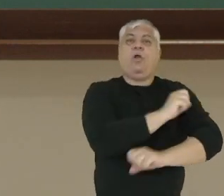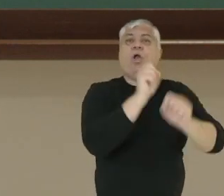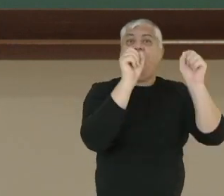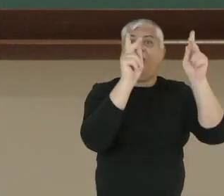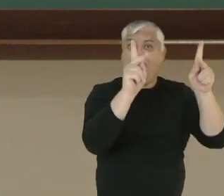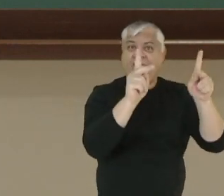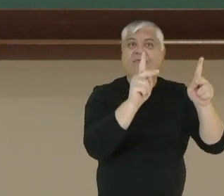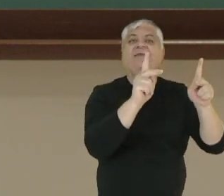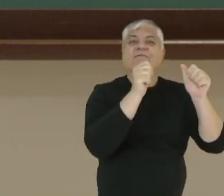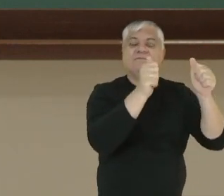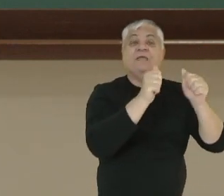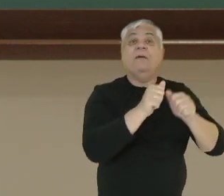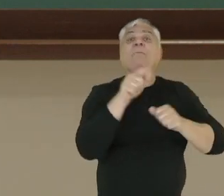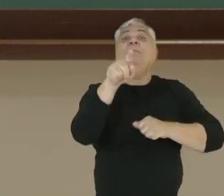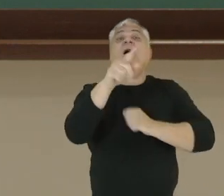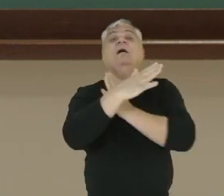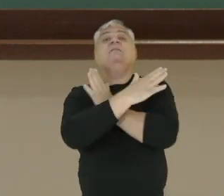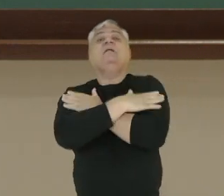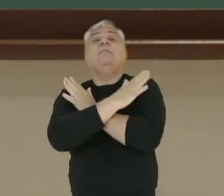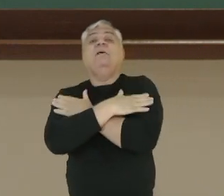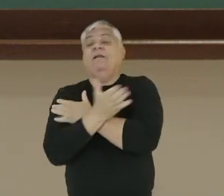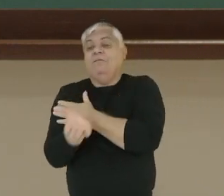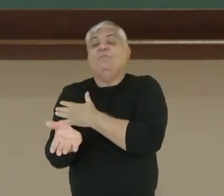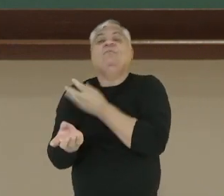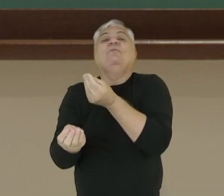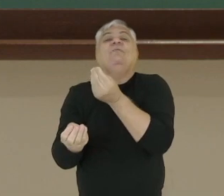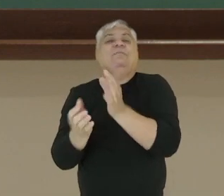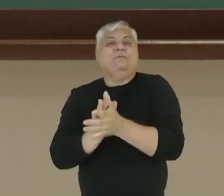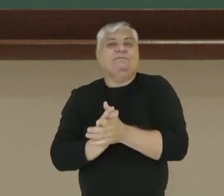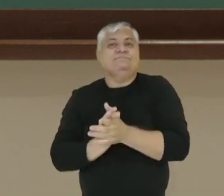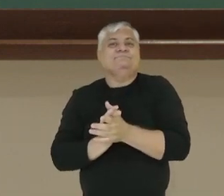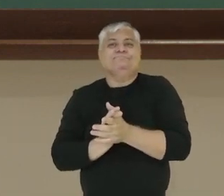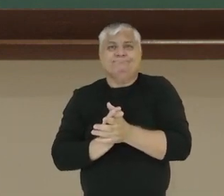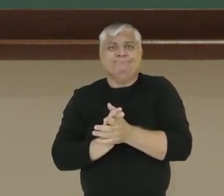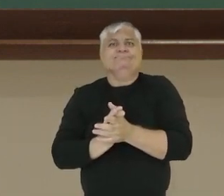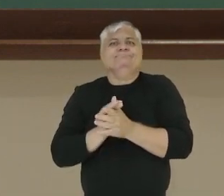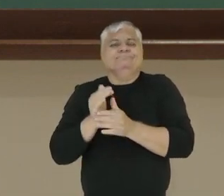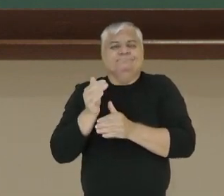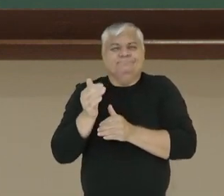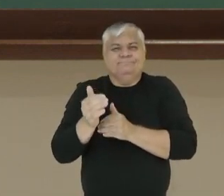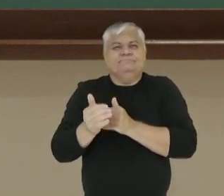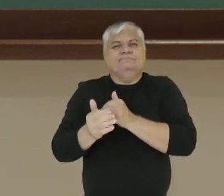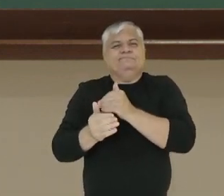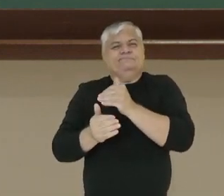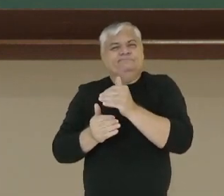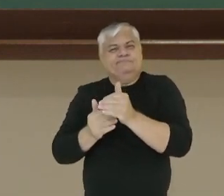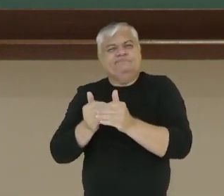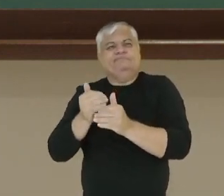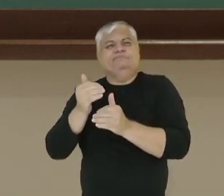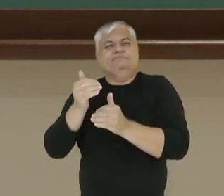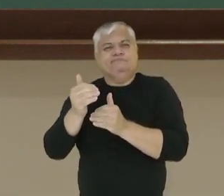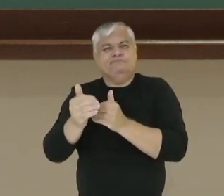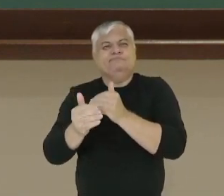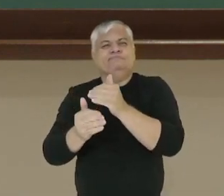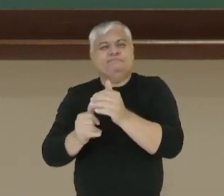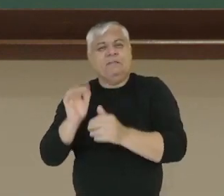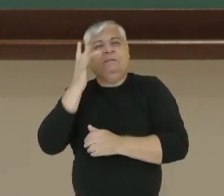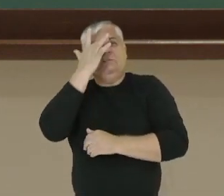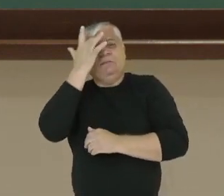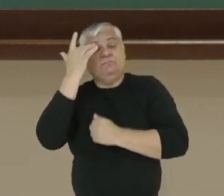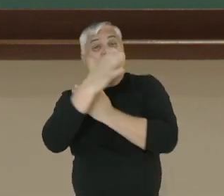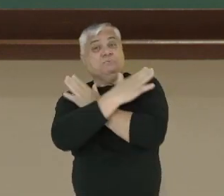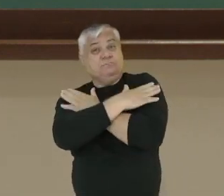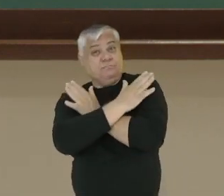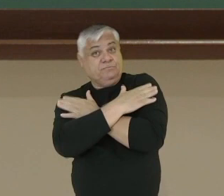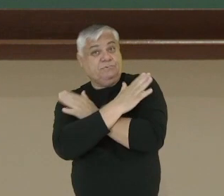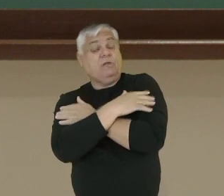agora, para o desemprego, infelizmente, aos poucos que as coisas vão começar a ser retomadas e muitas pessoas ainda estão desempregadas.